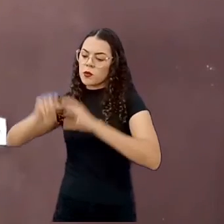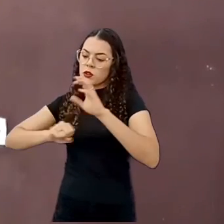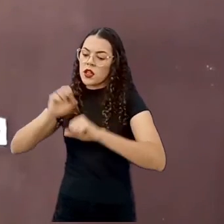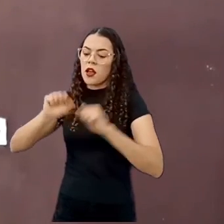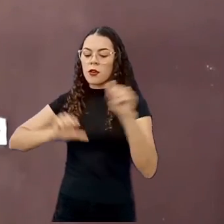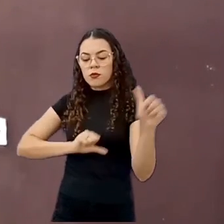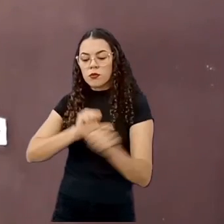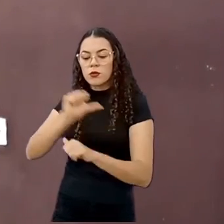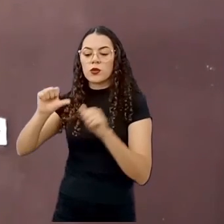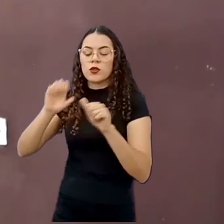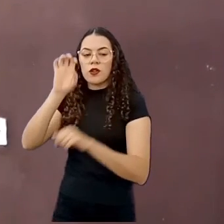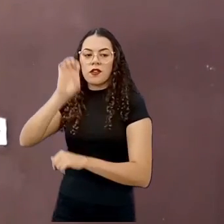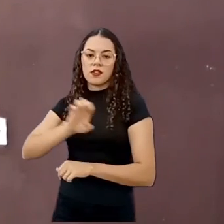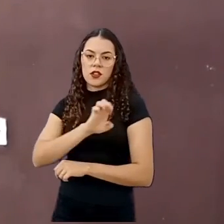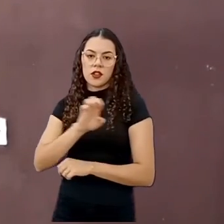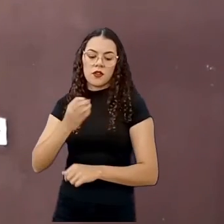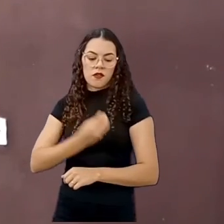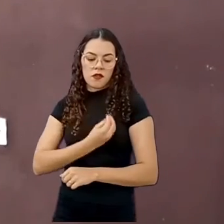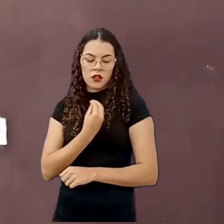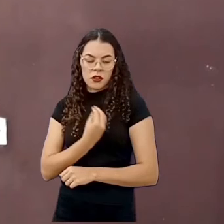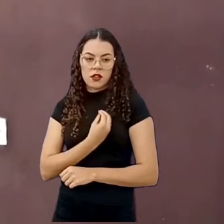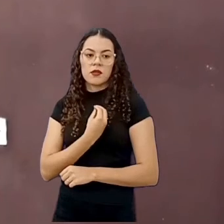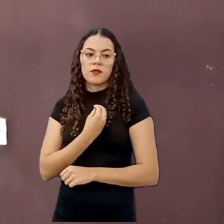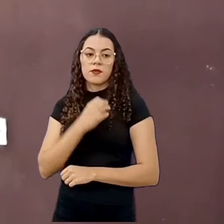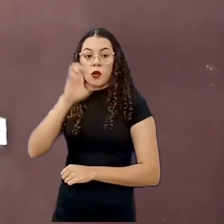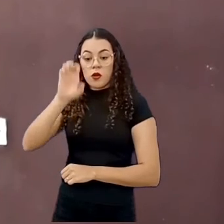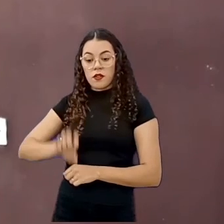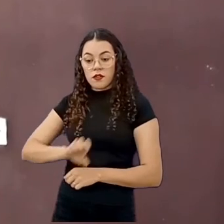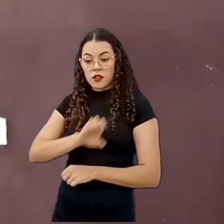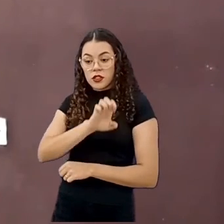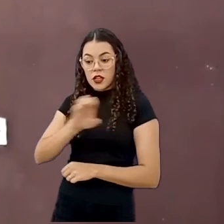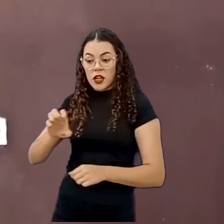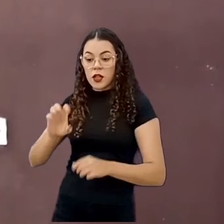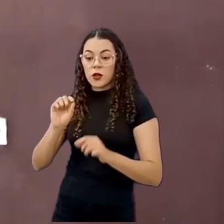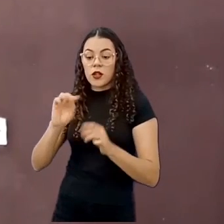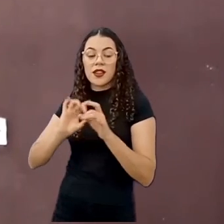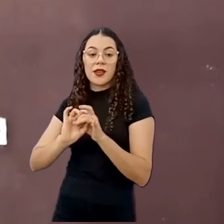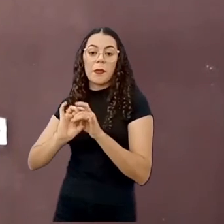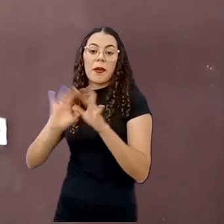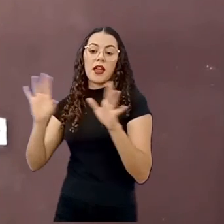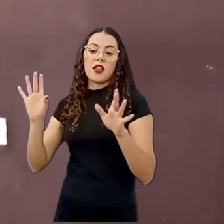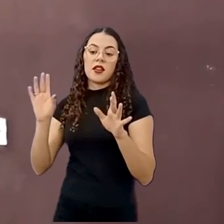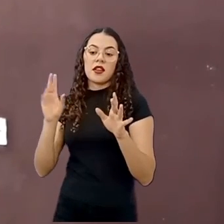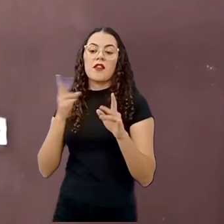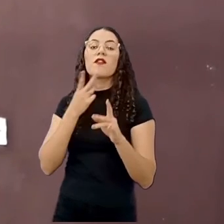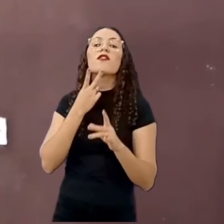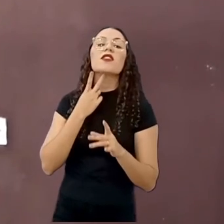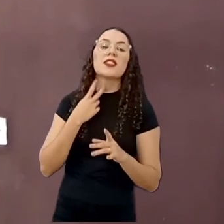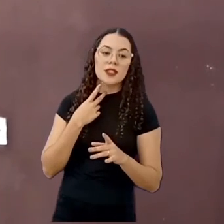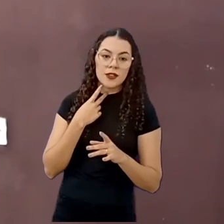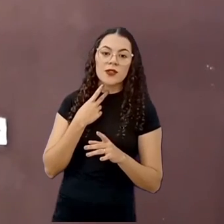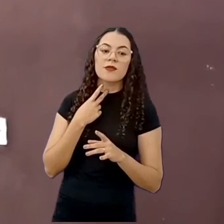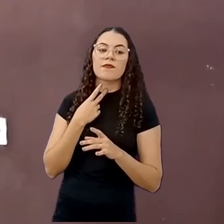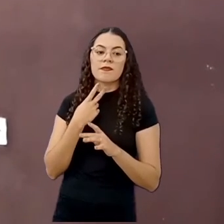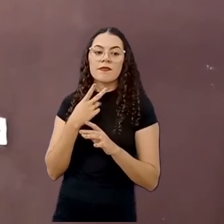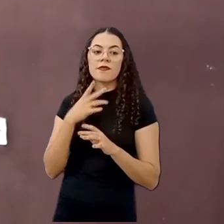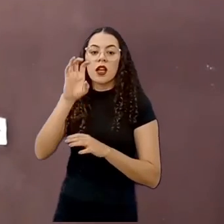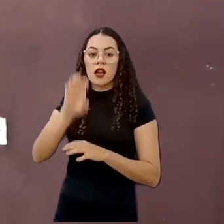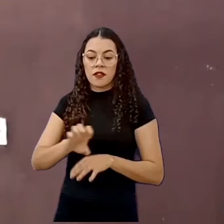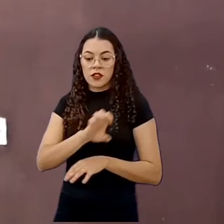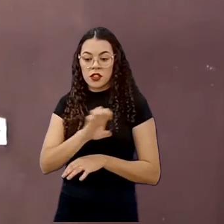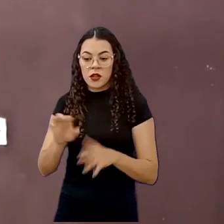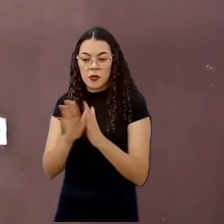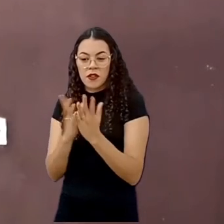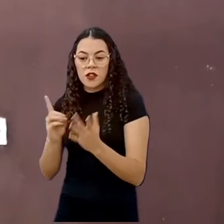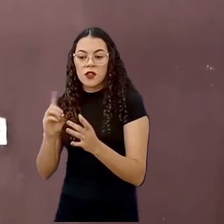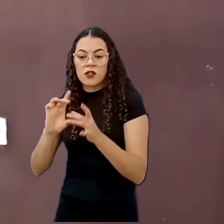transforma vidas, o Evangelho que liberta de vícios, o Evangelho que liberta da